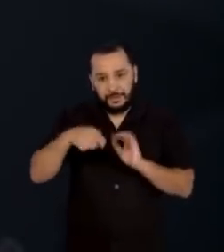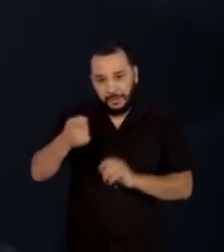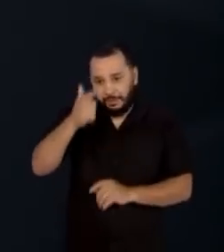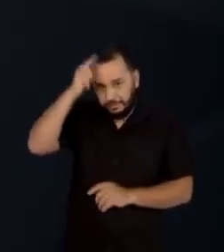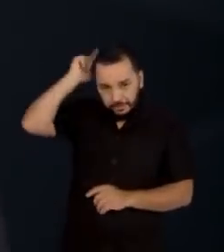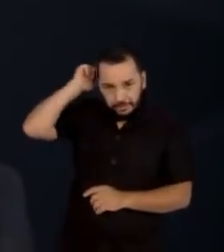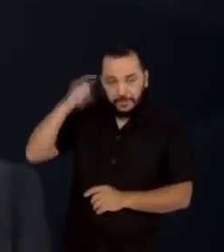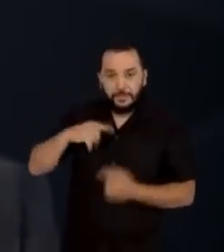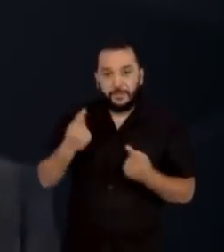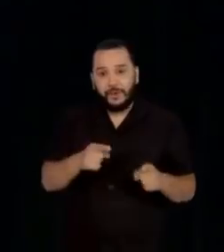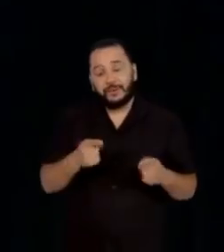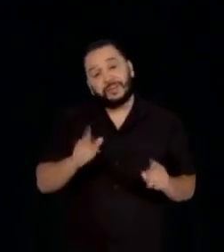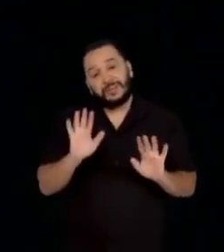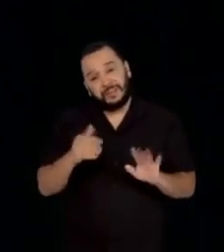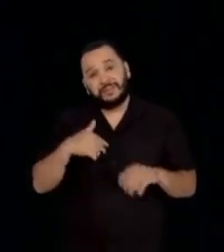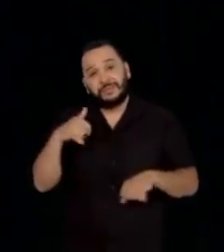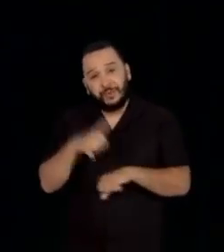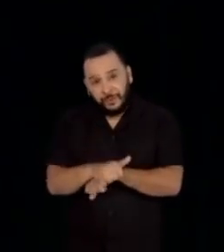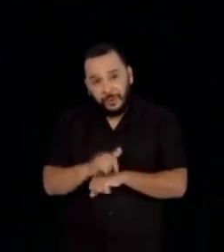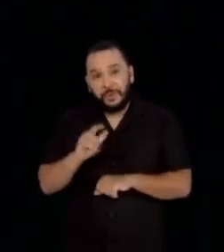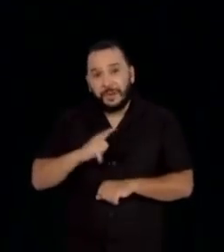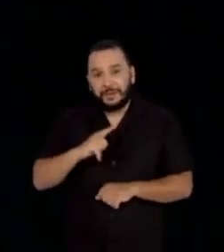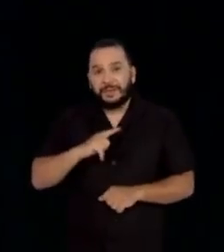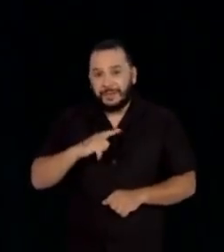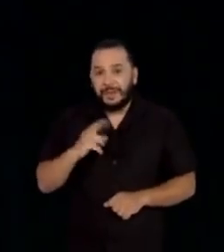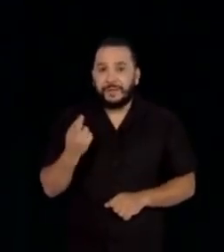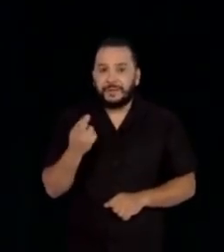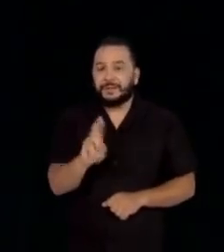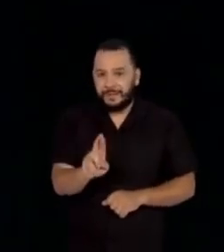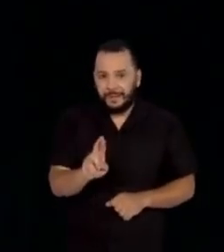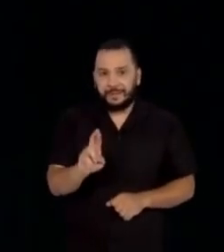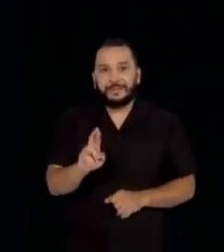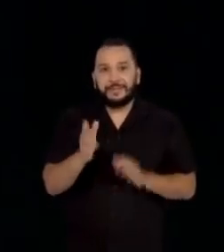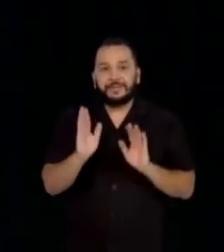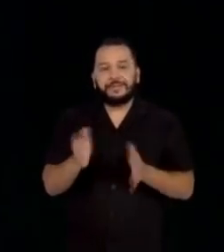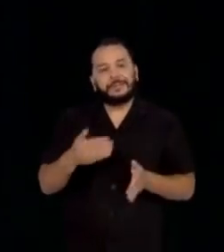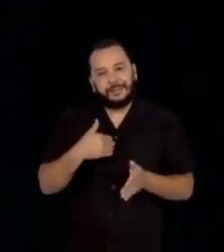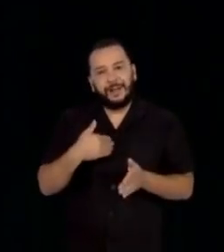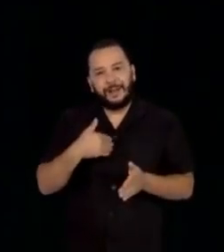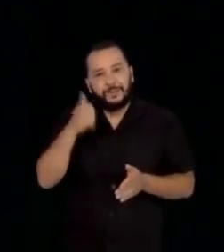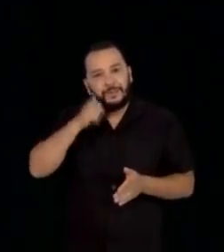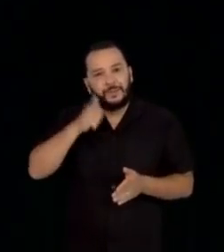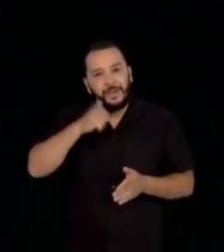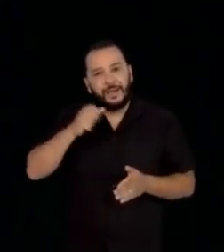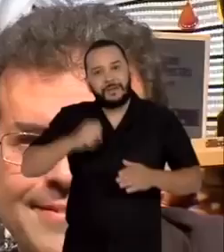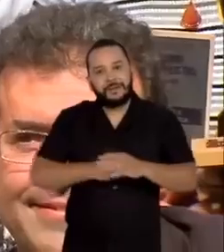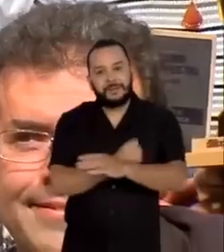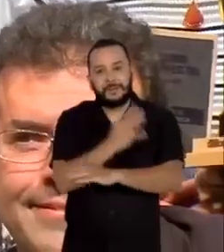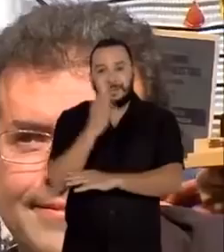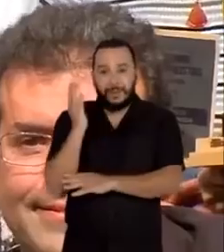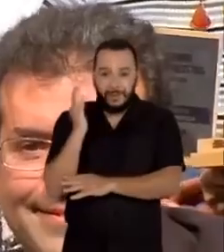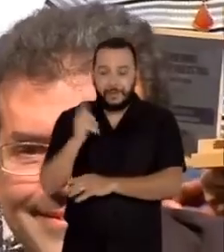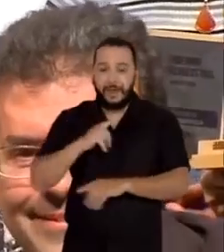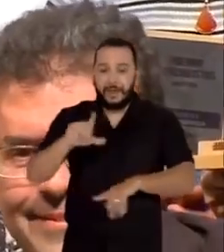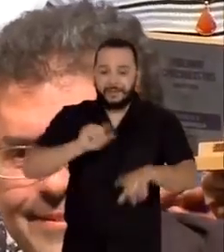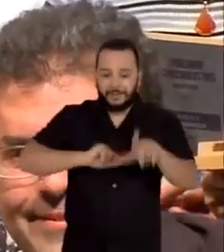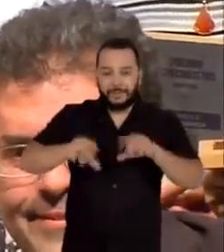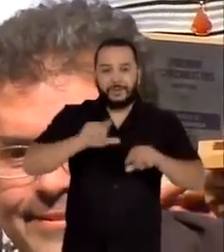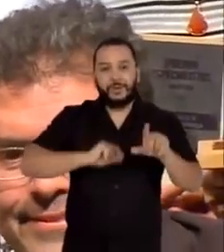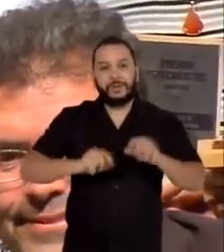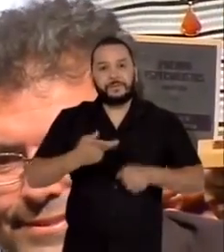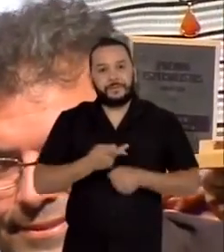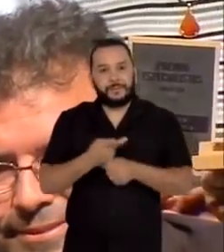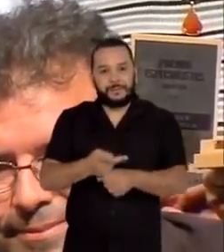puderam comparecer ao evento, mas foram representados pelas ganhadoras do Repórter Eco. A escolha dos ganhadores do